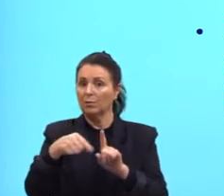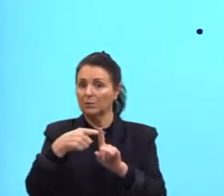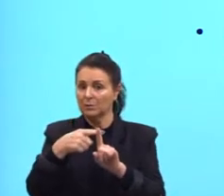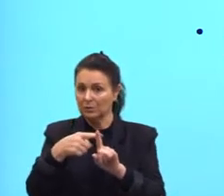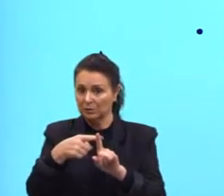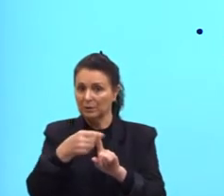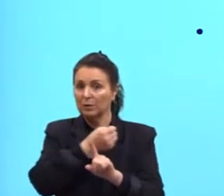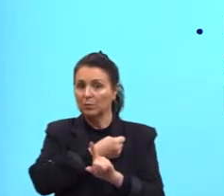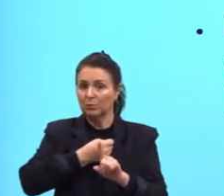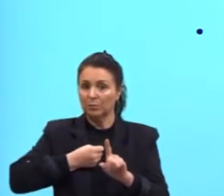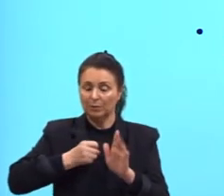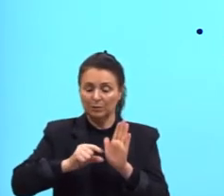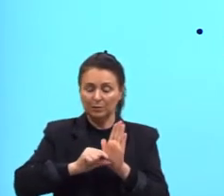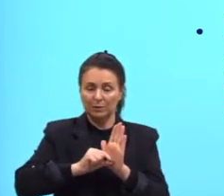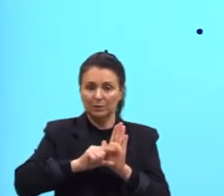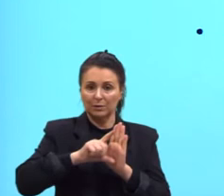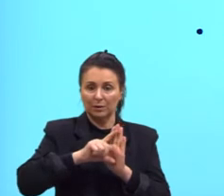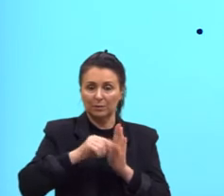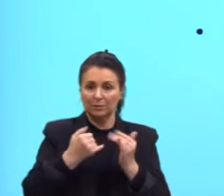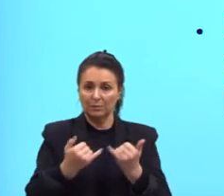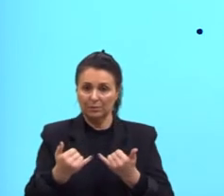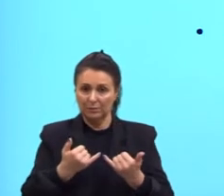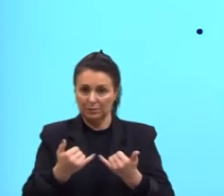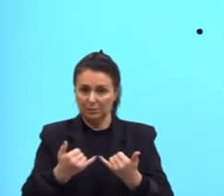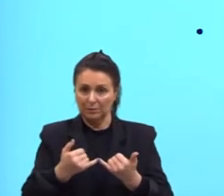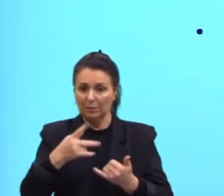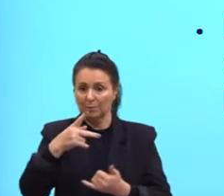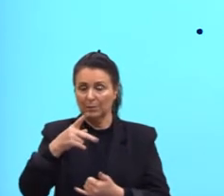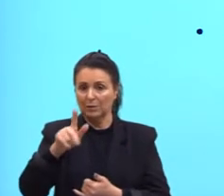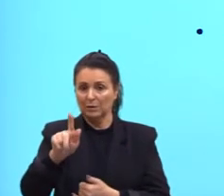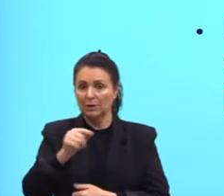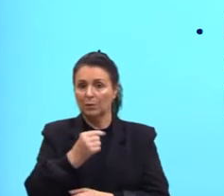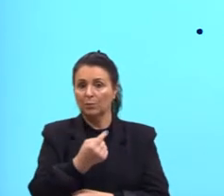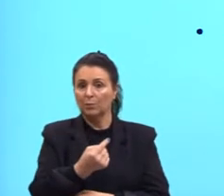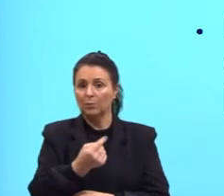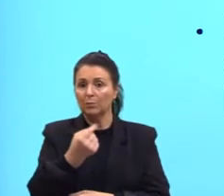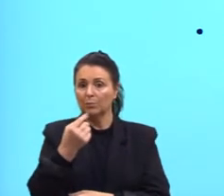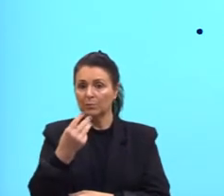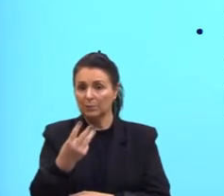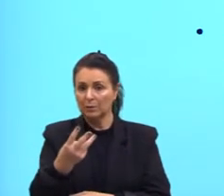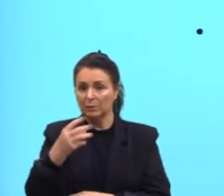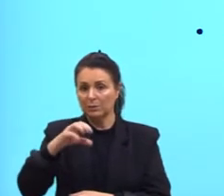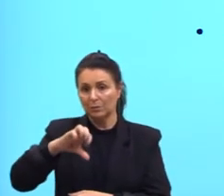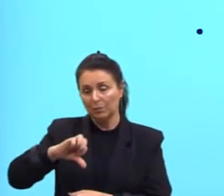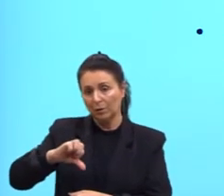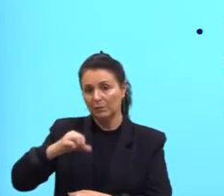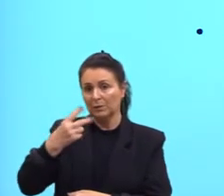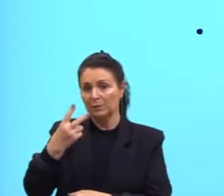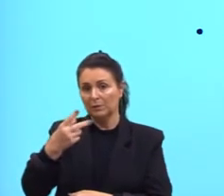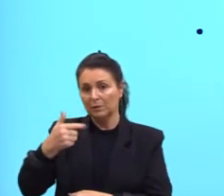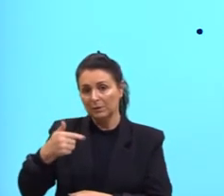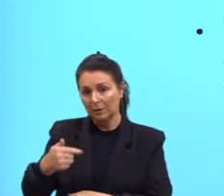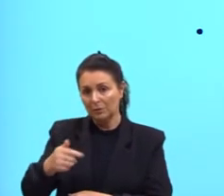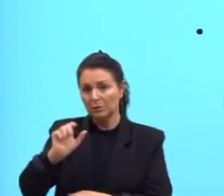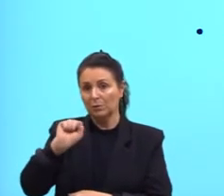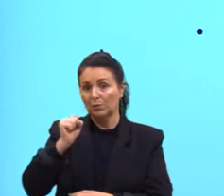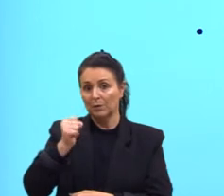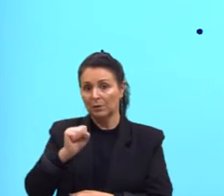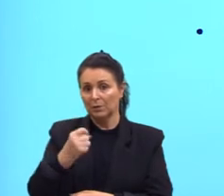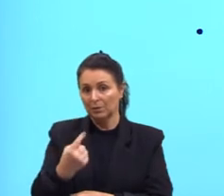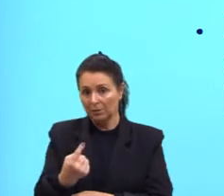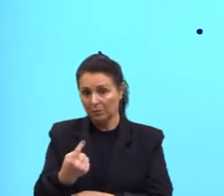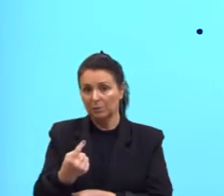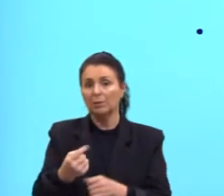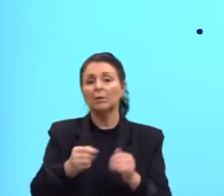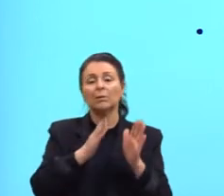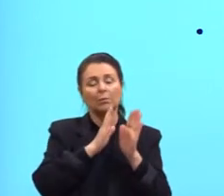crescentes por exemplo aqui nós temos a PG 1 3 9 27 81